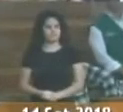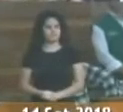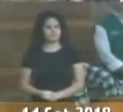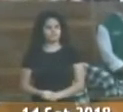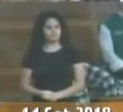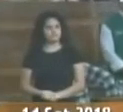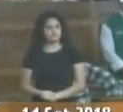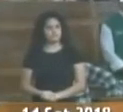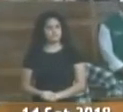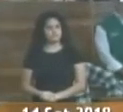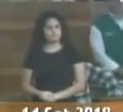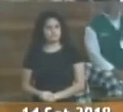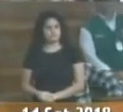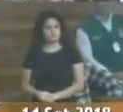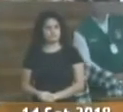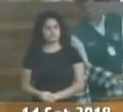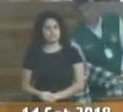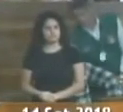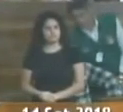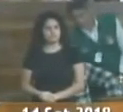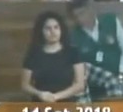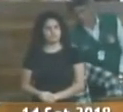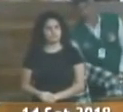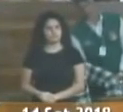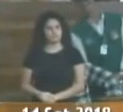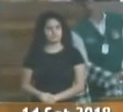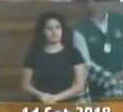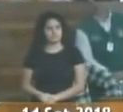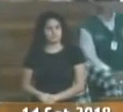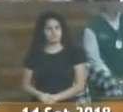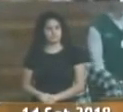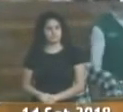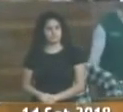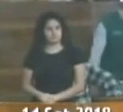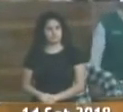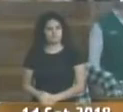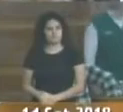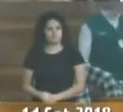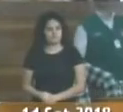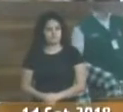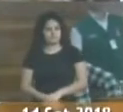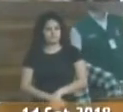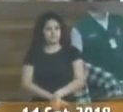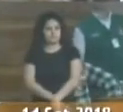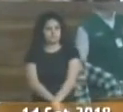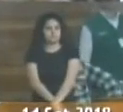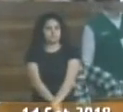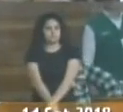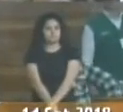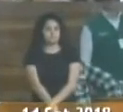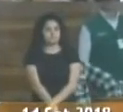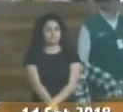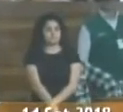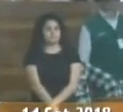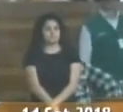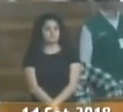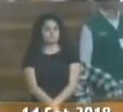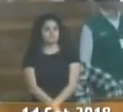A Regina te entregou, hein, Fernando? Deputado, depois eu gostaria de responder ao comandante.